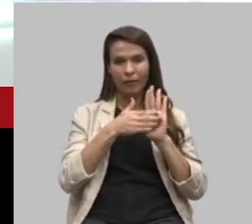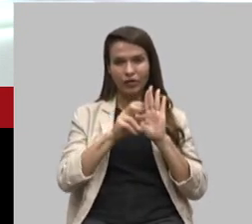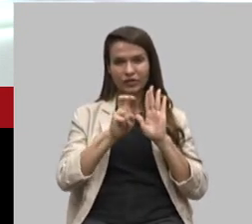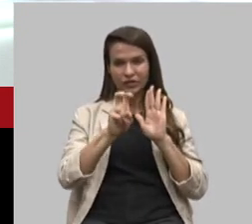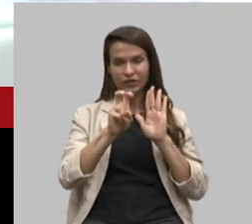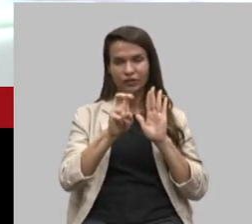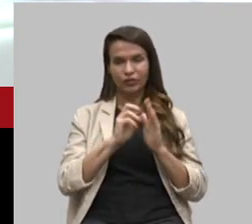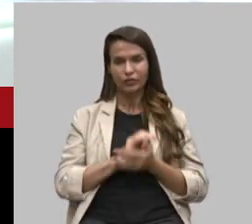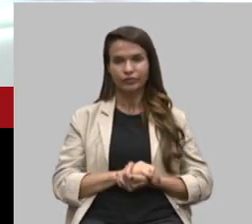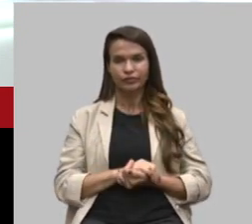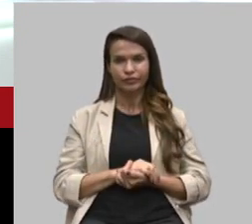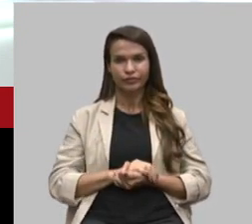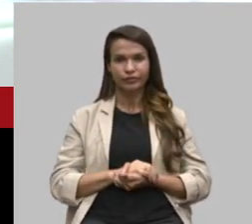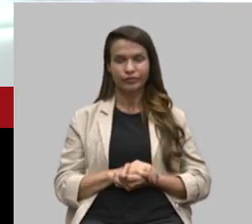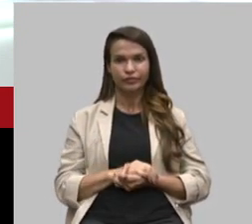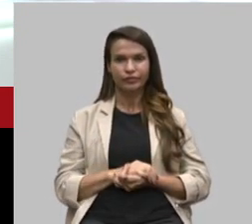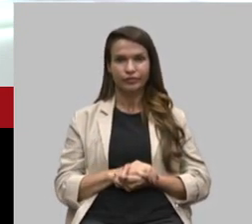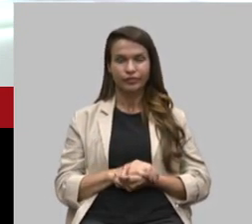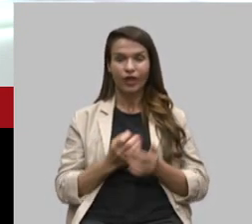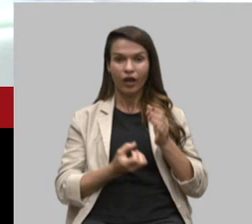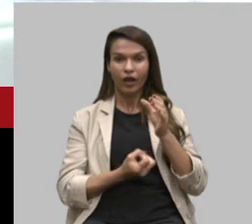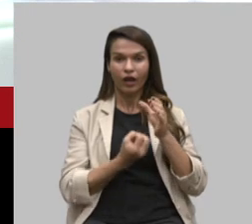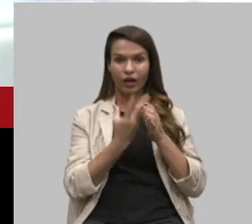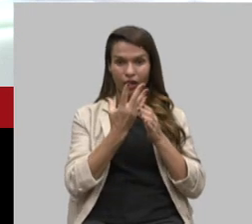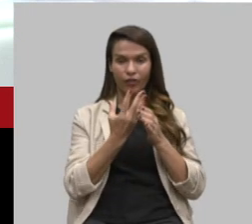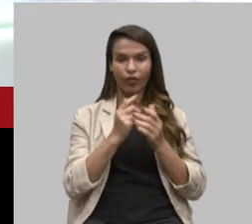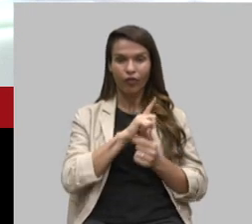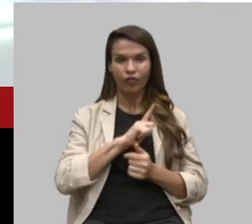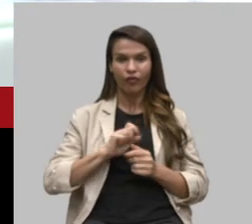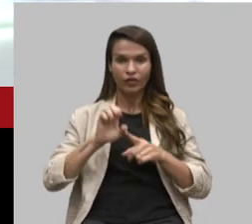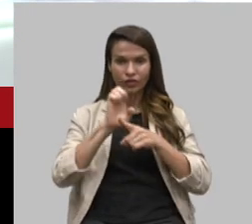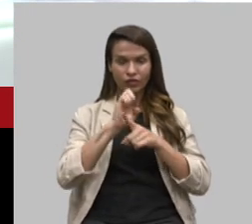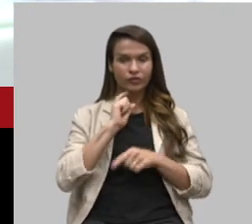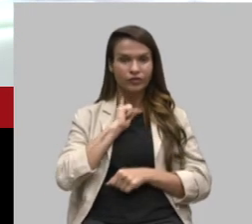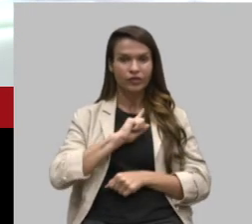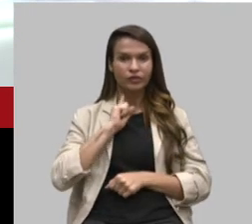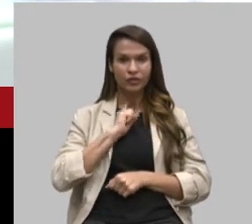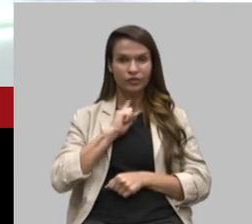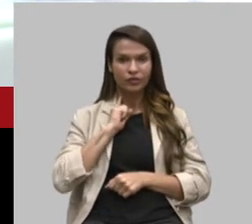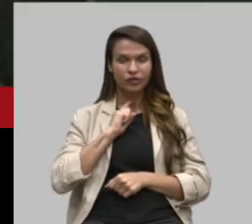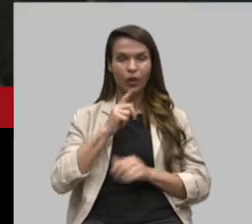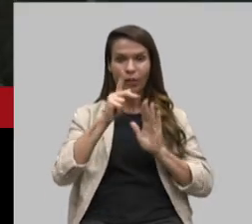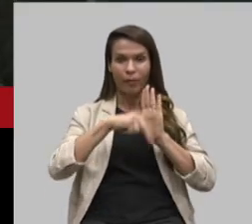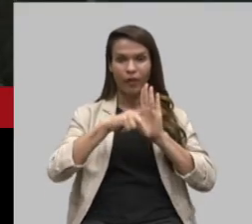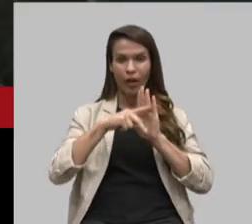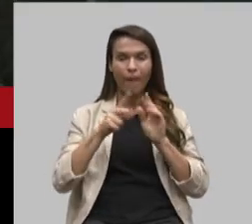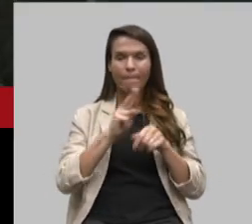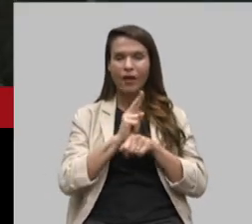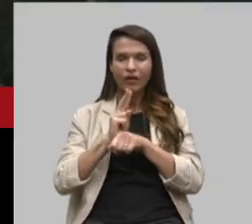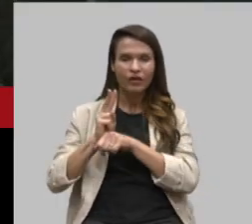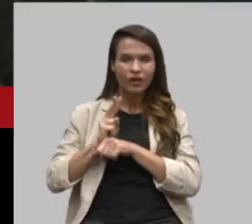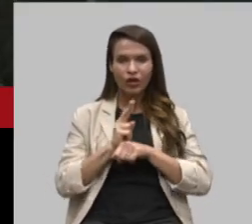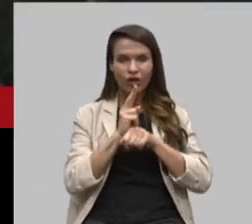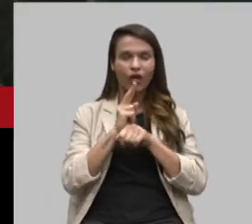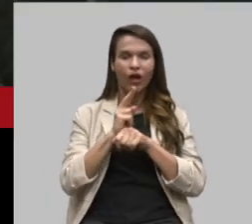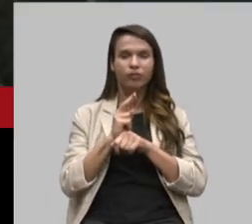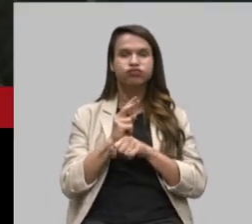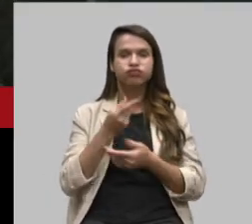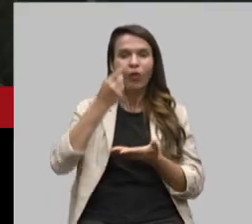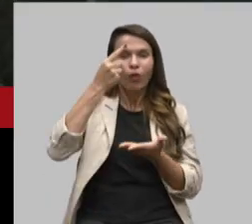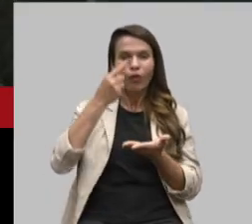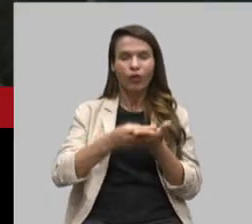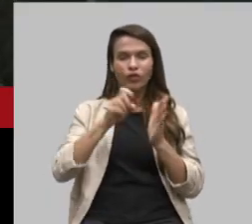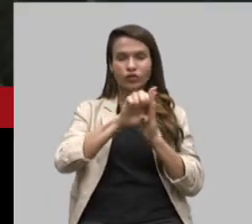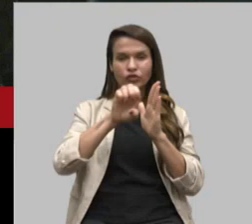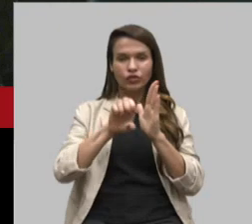C criação por meio do governo estadual de Minas Gerais de programa para fiscalização da aplicação correta do estatuto da